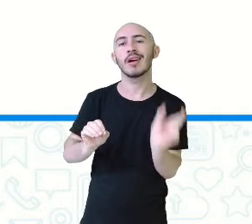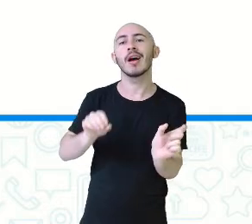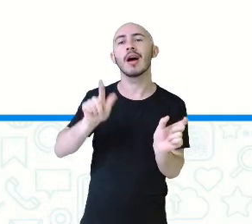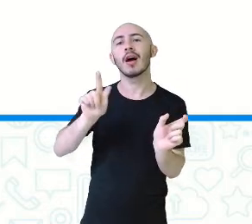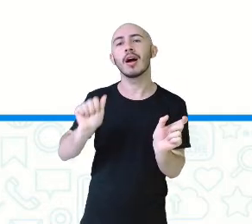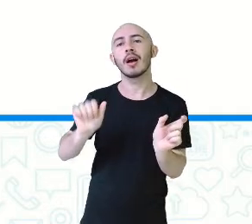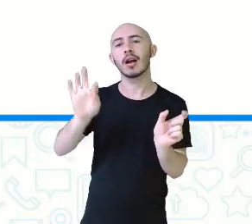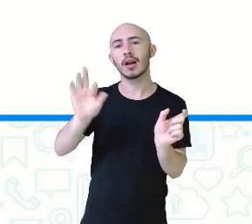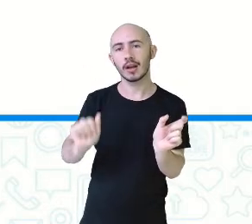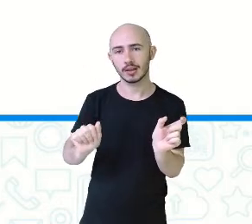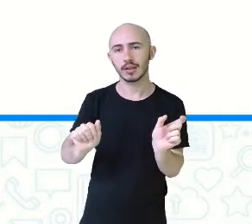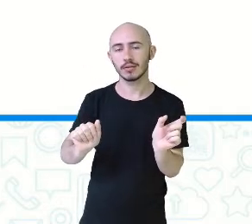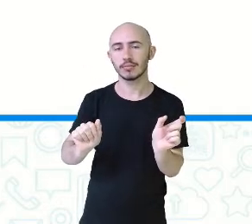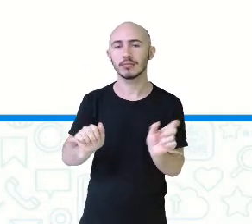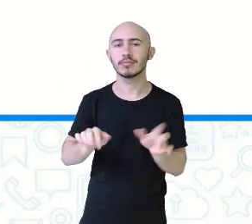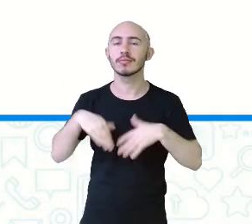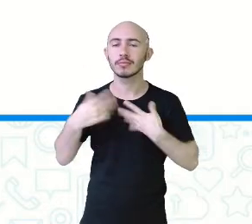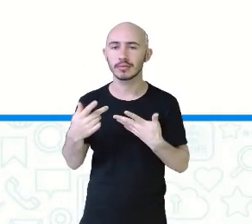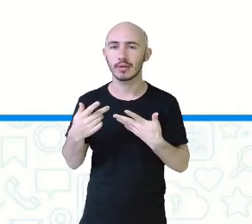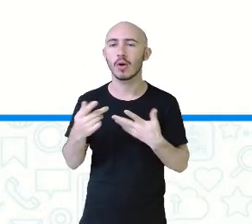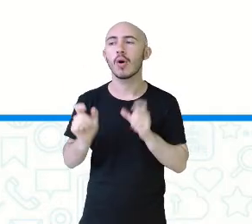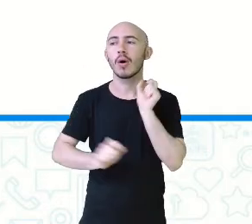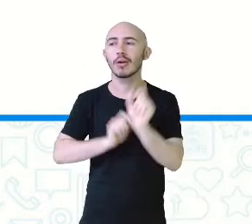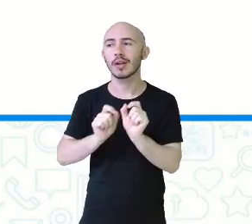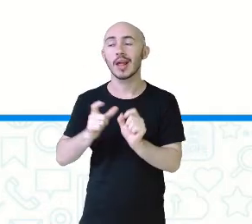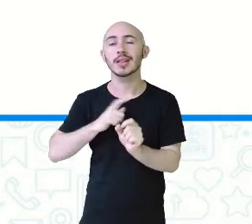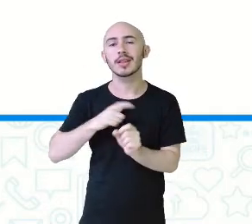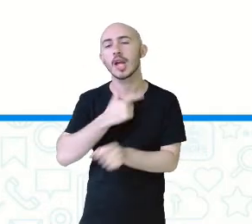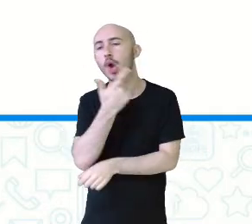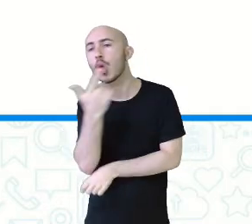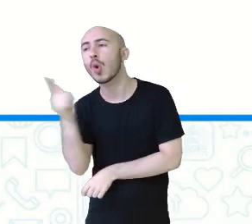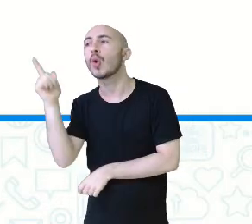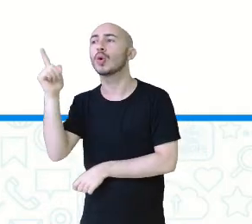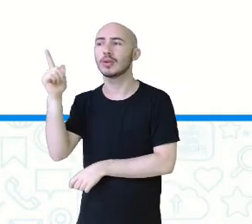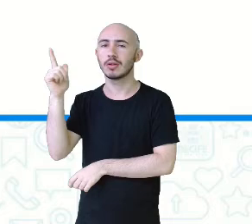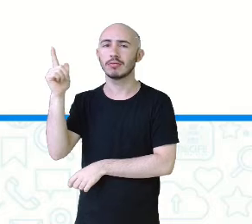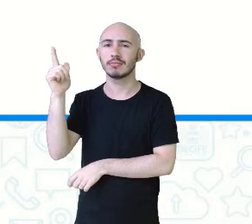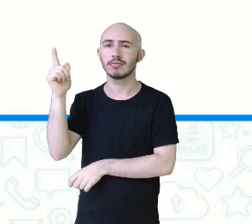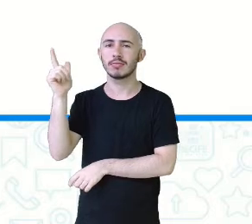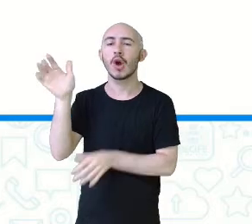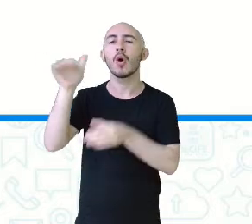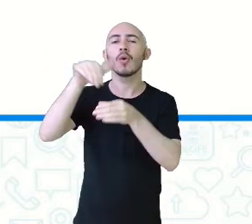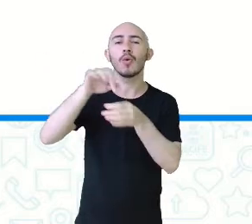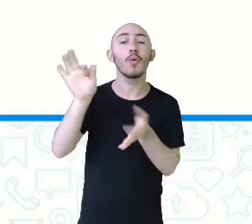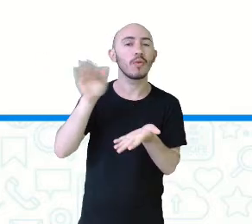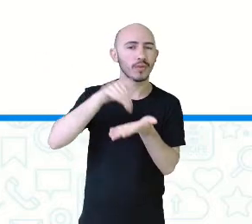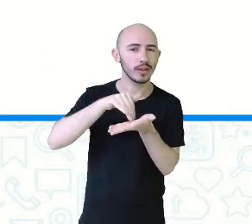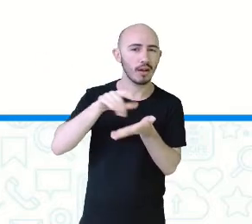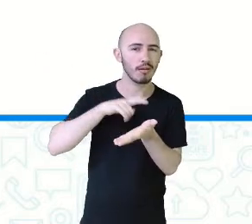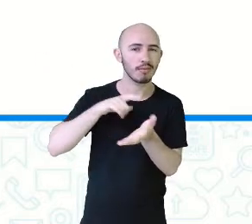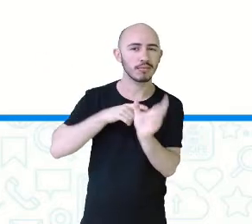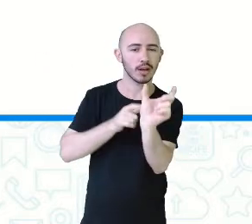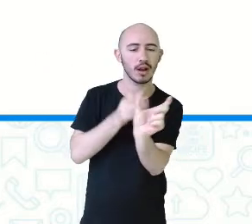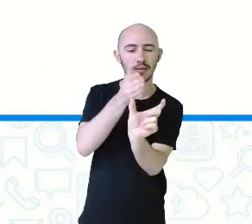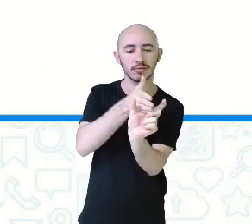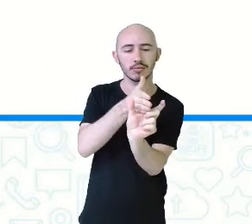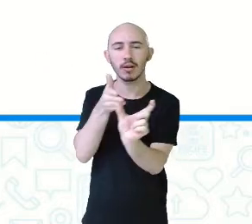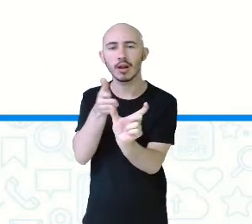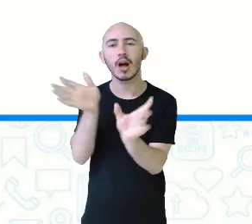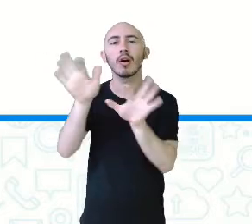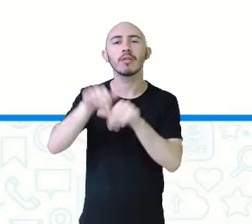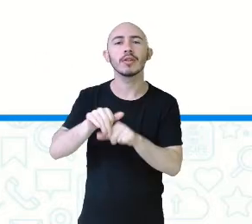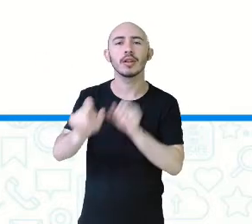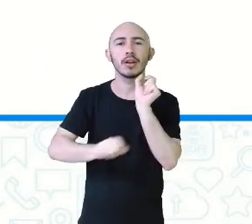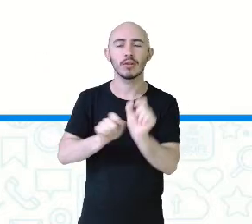gatos, gatas. Elas têm outra terminação. E aí o exemplo bem claro é galo.